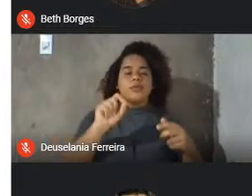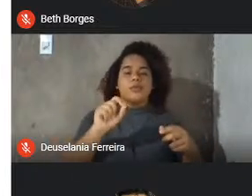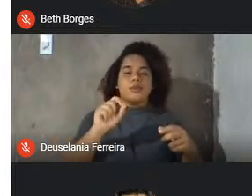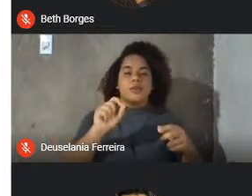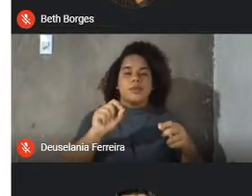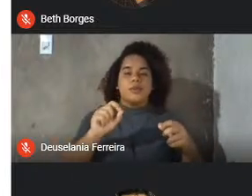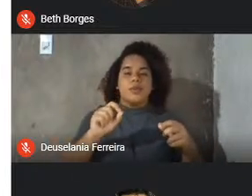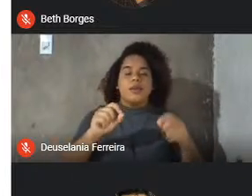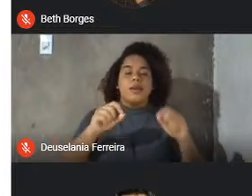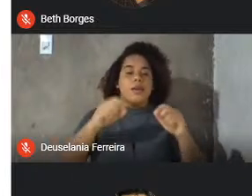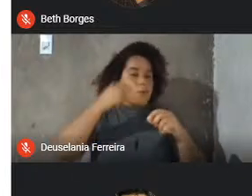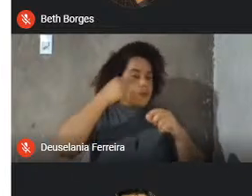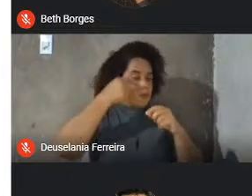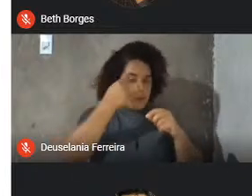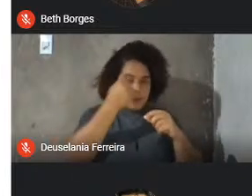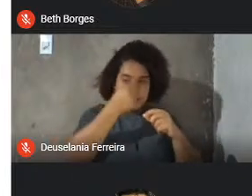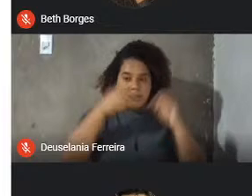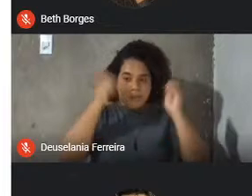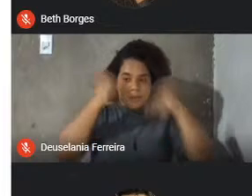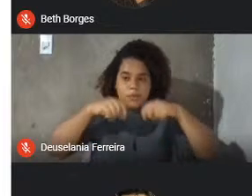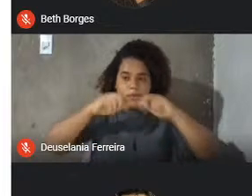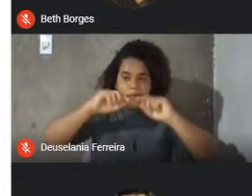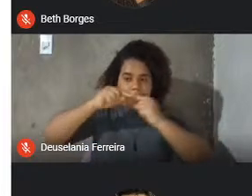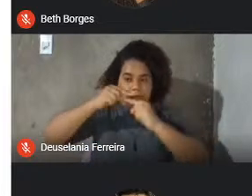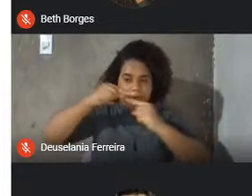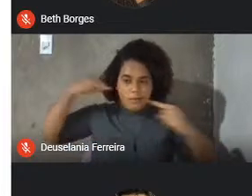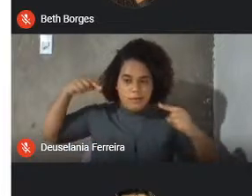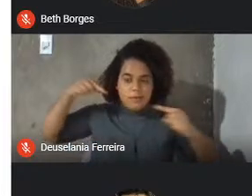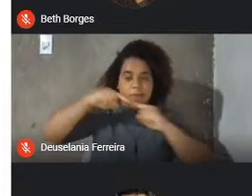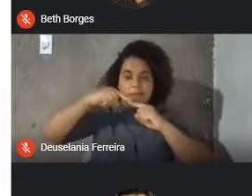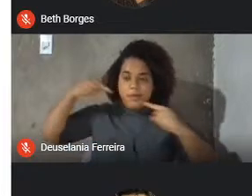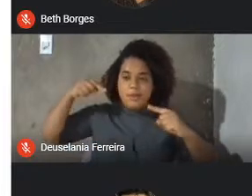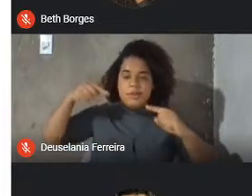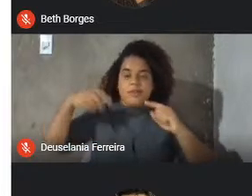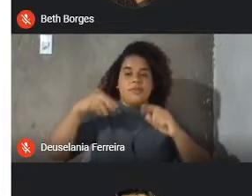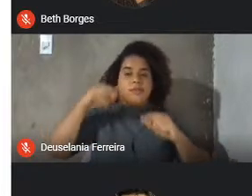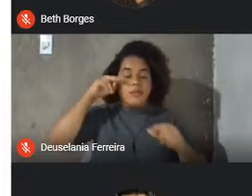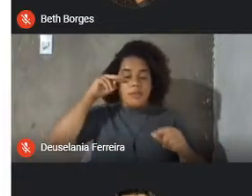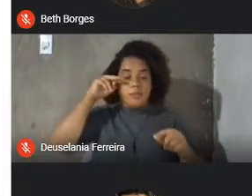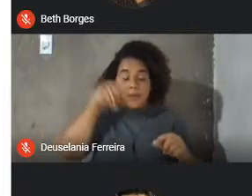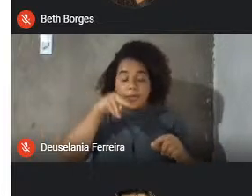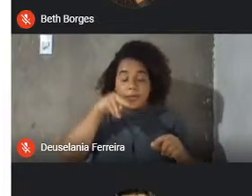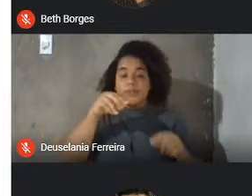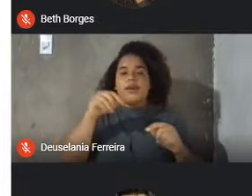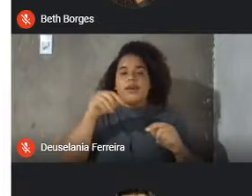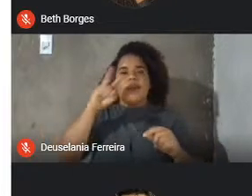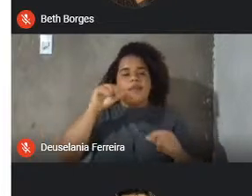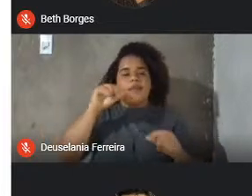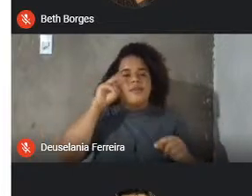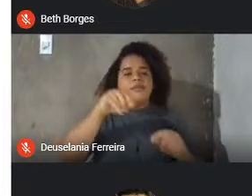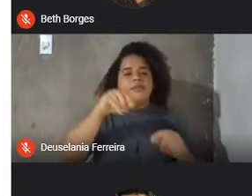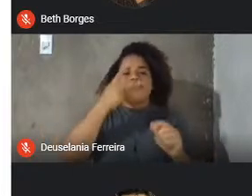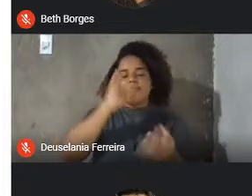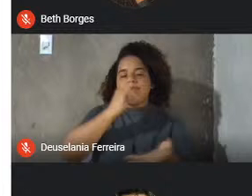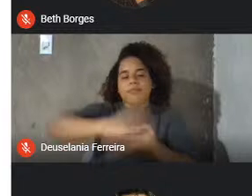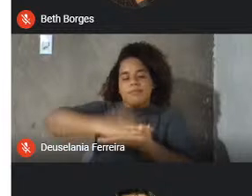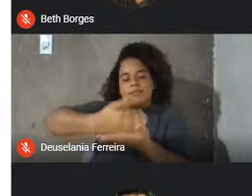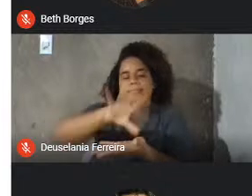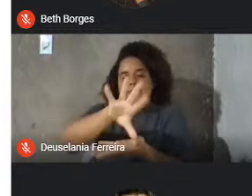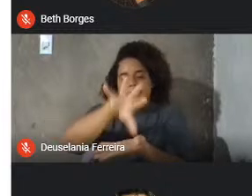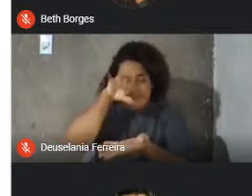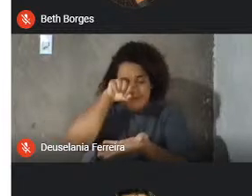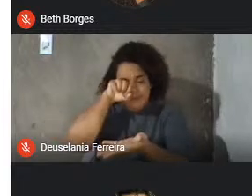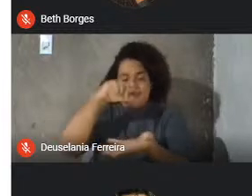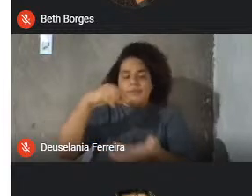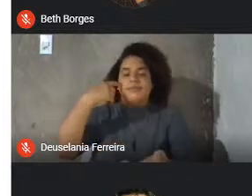da visão, para verem a representação mental que vai ser criada ali. Como exemplo aí a maçã. Para você